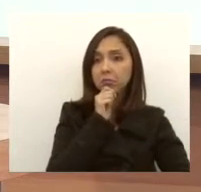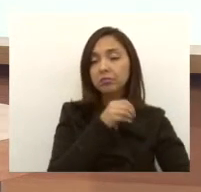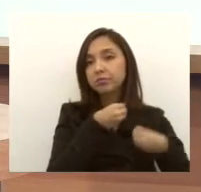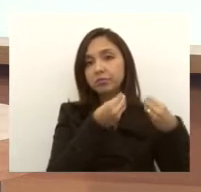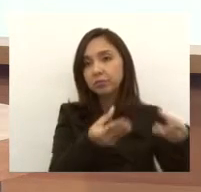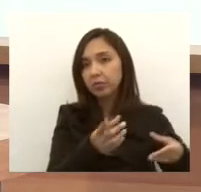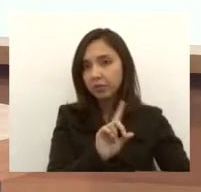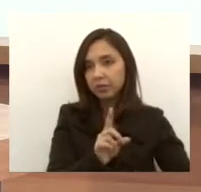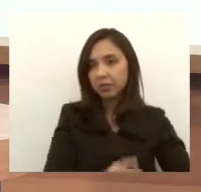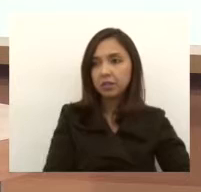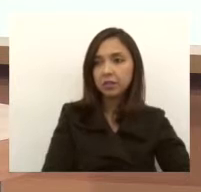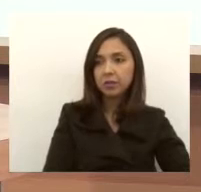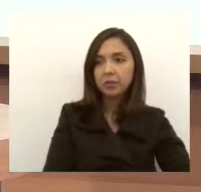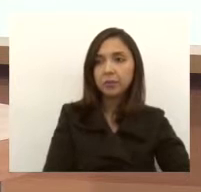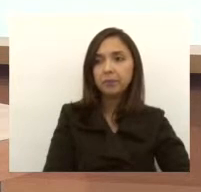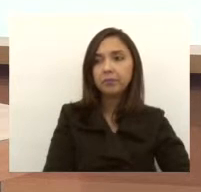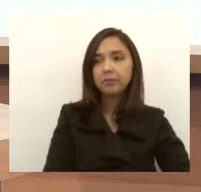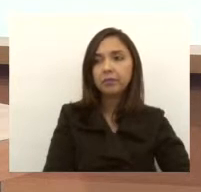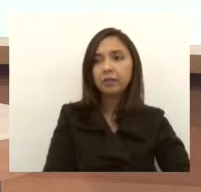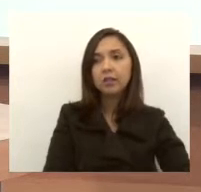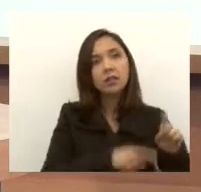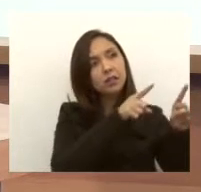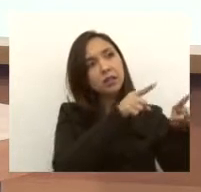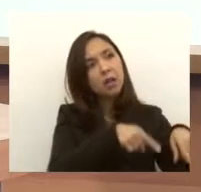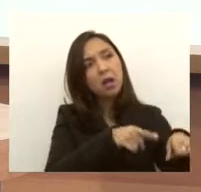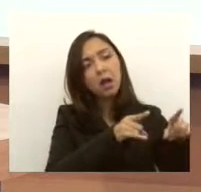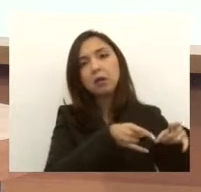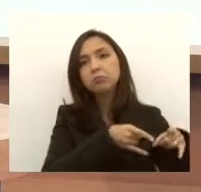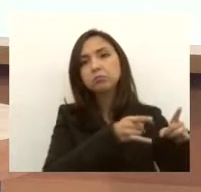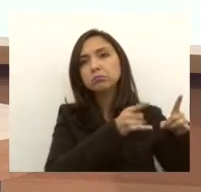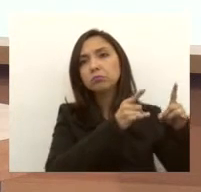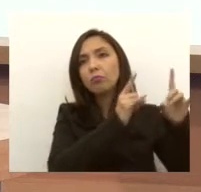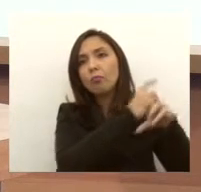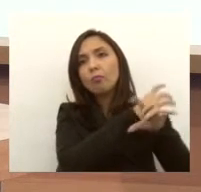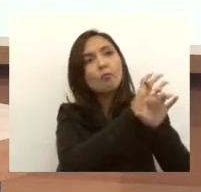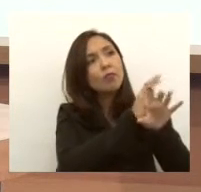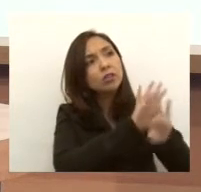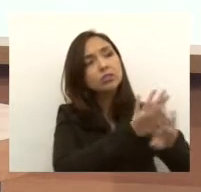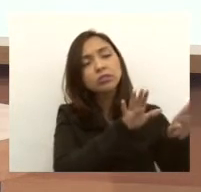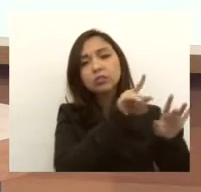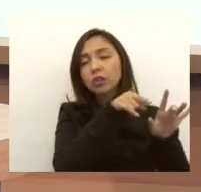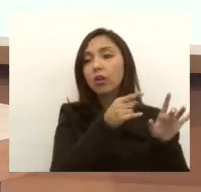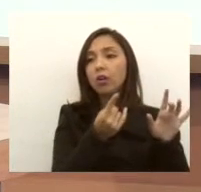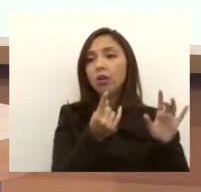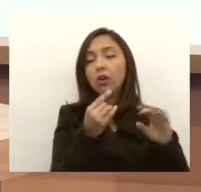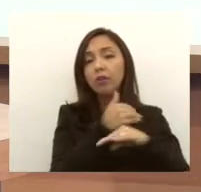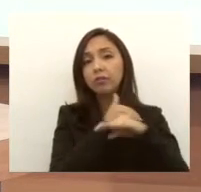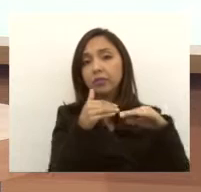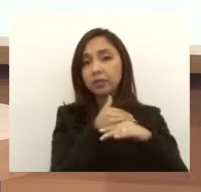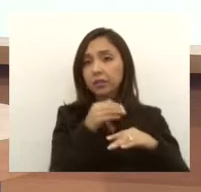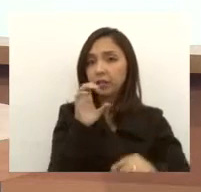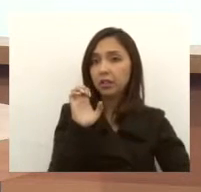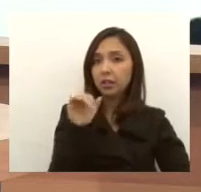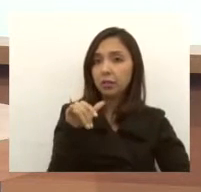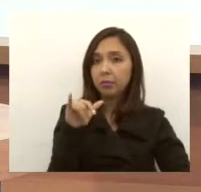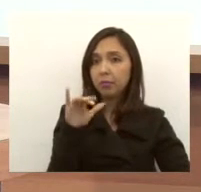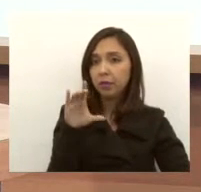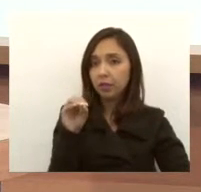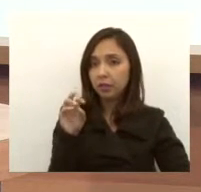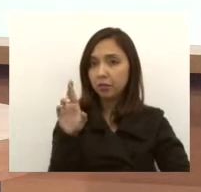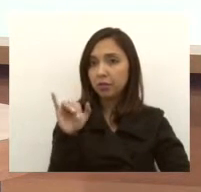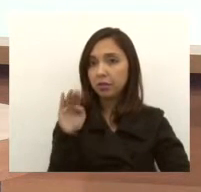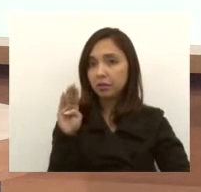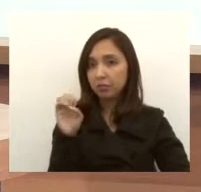empreendimento imobiliário. Está lá aquele esqueleto armado no meio da Avenida Emílio Ribas,